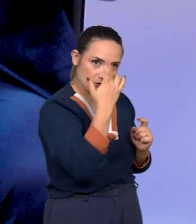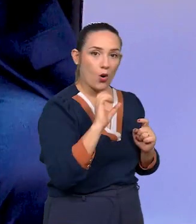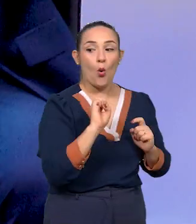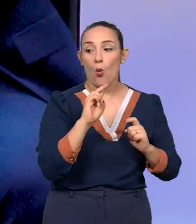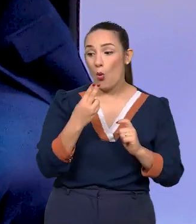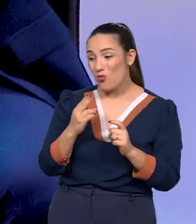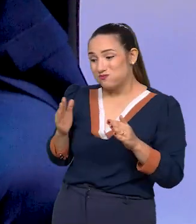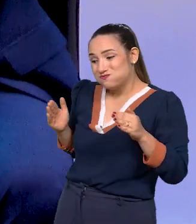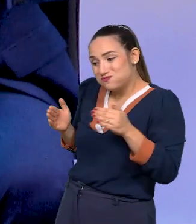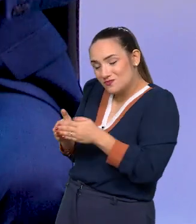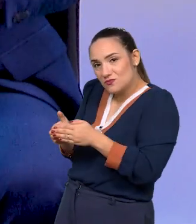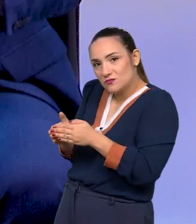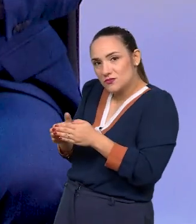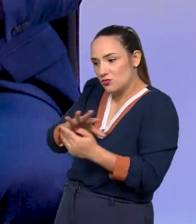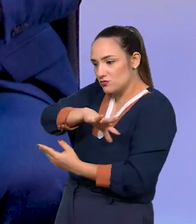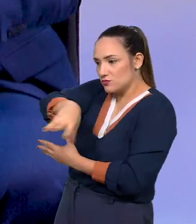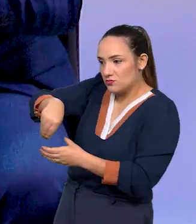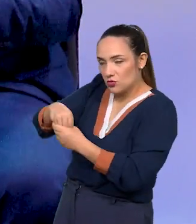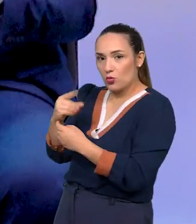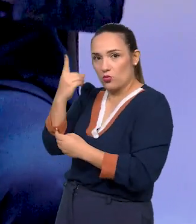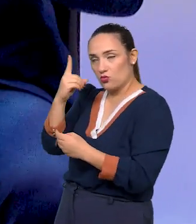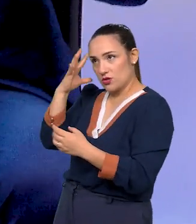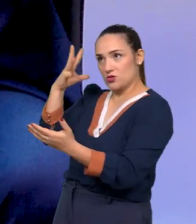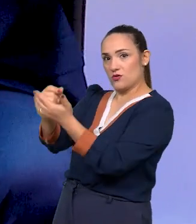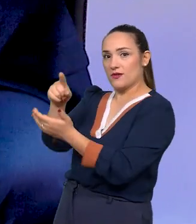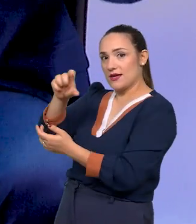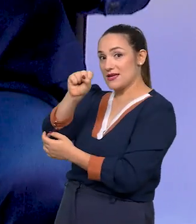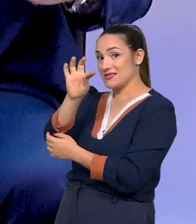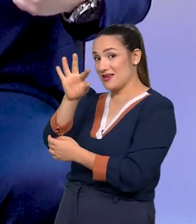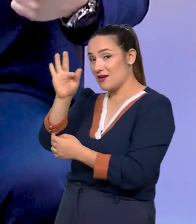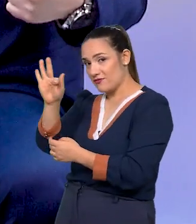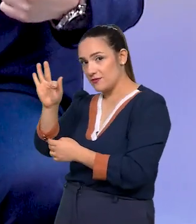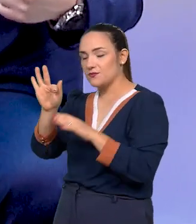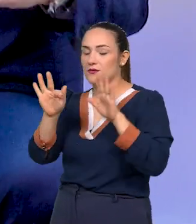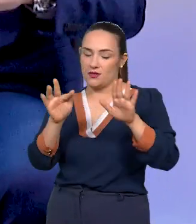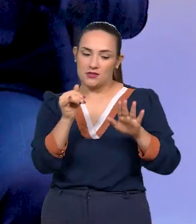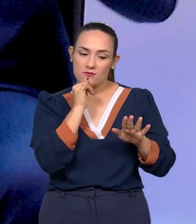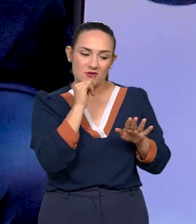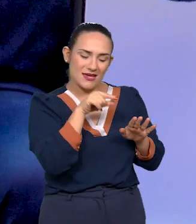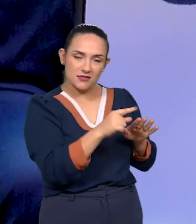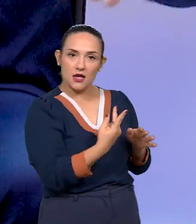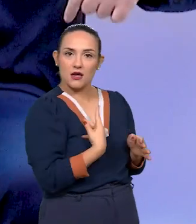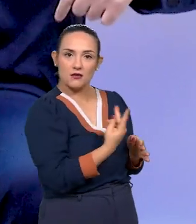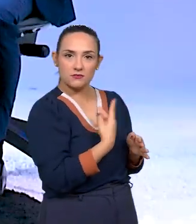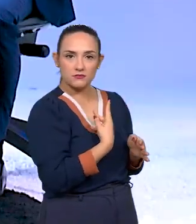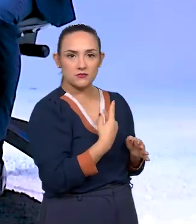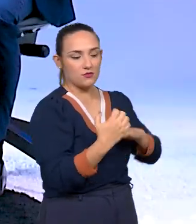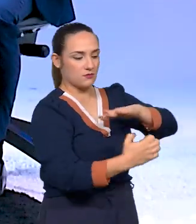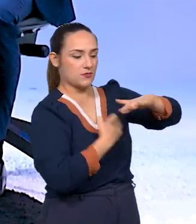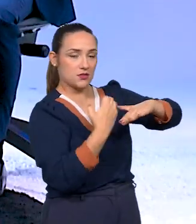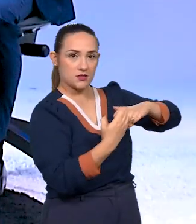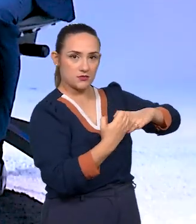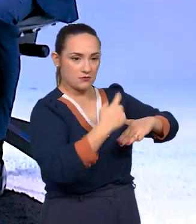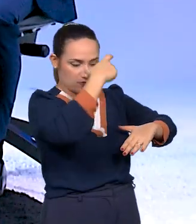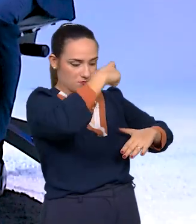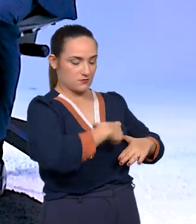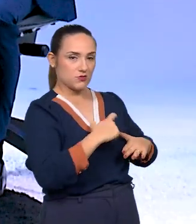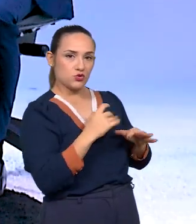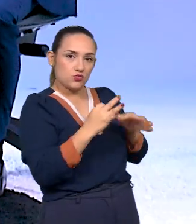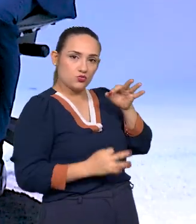controle concentrado de constitucionalidade. O controle difuso de constitucionalidade é essas situações das empresas.